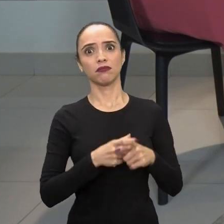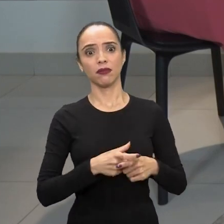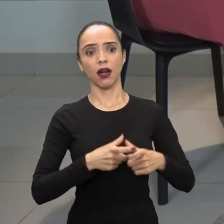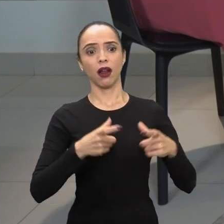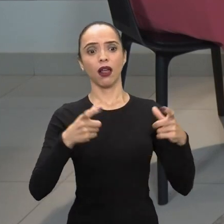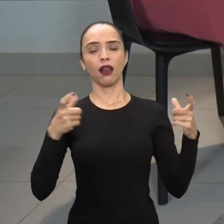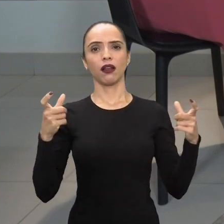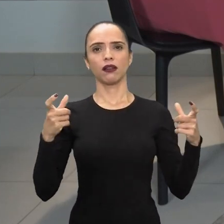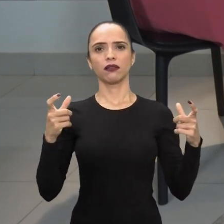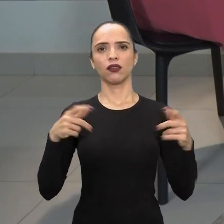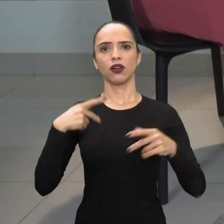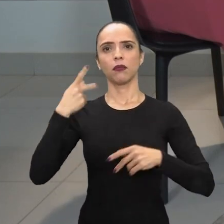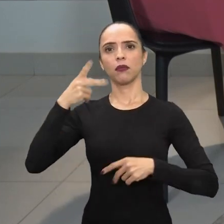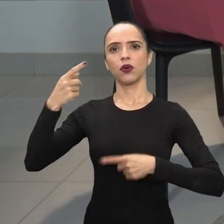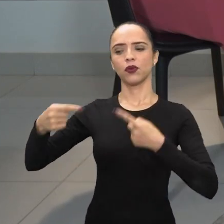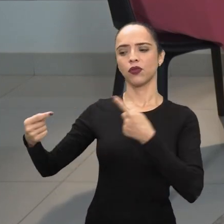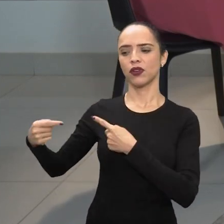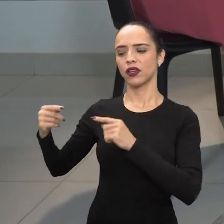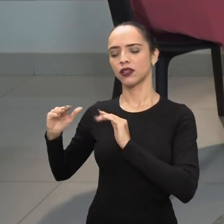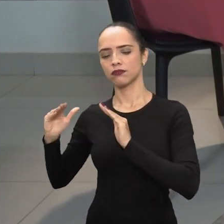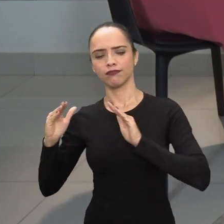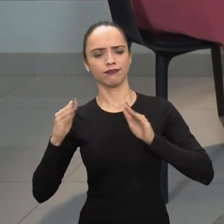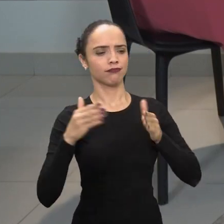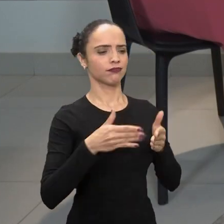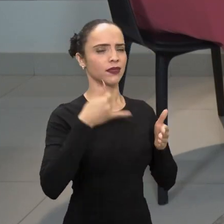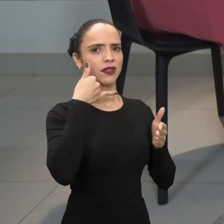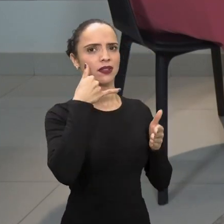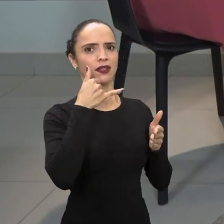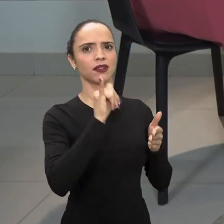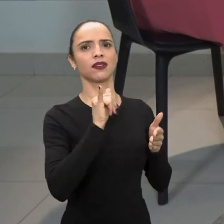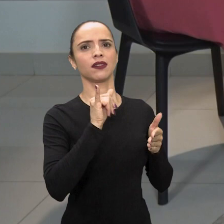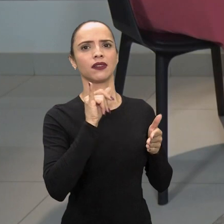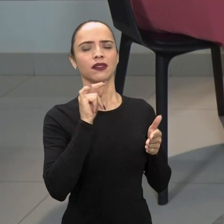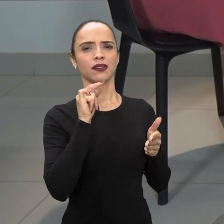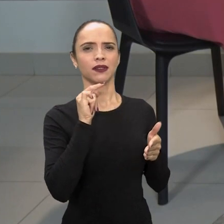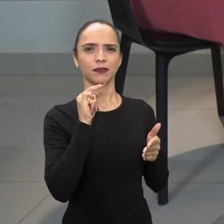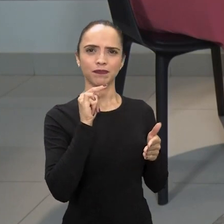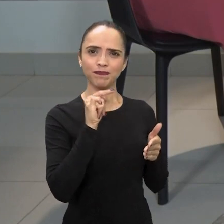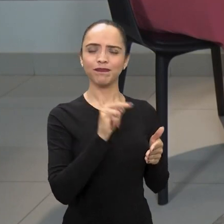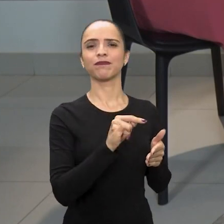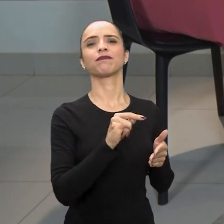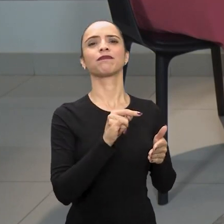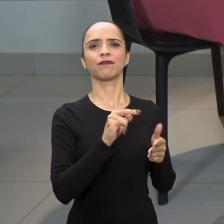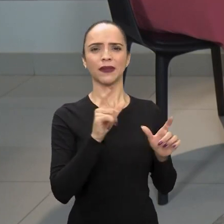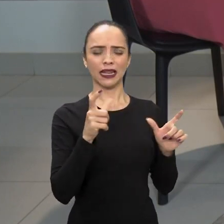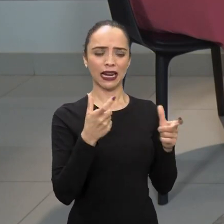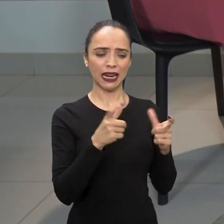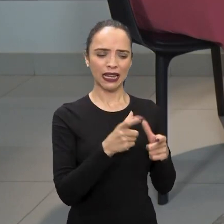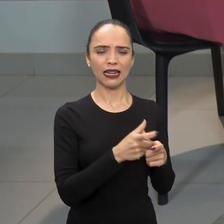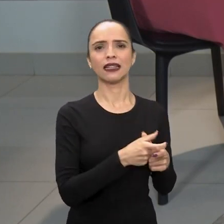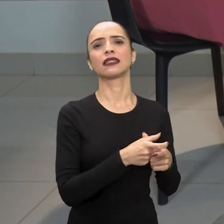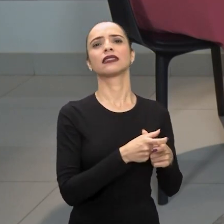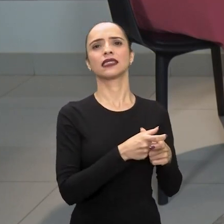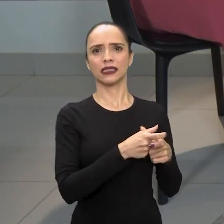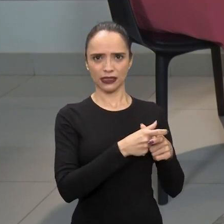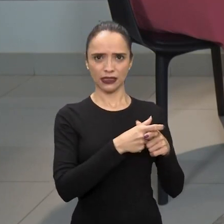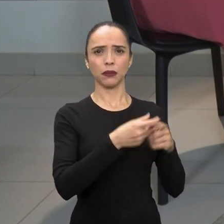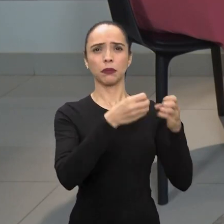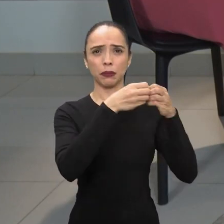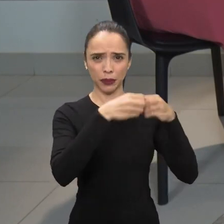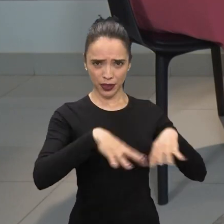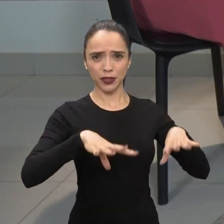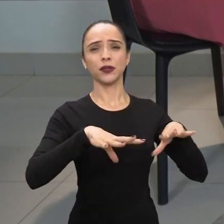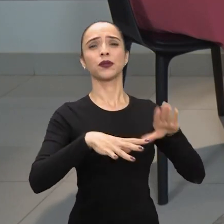vez maior né E nada de uma política voltada mesmo para reduzir